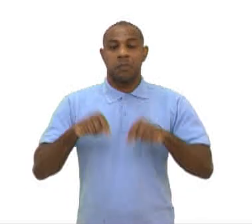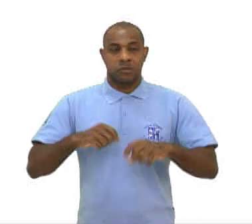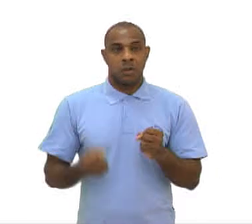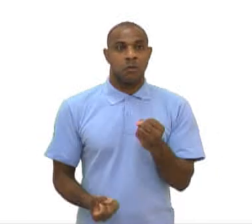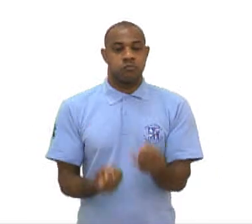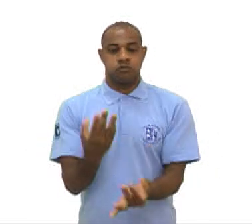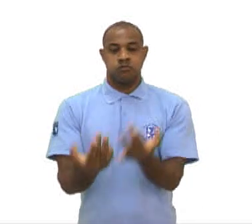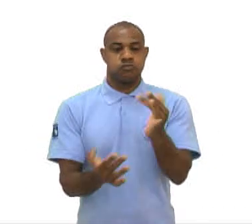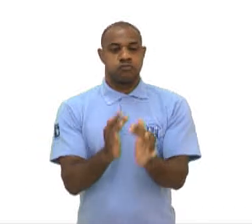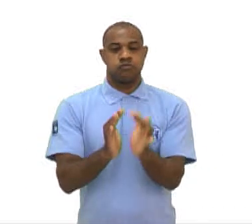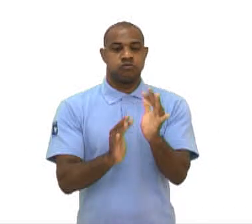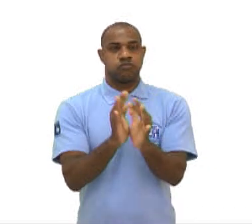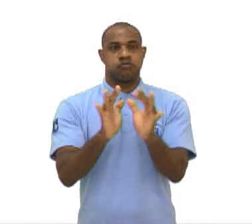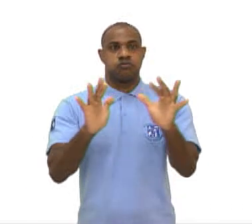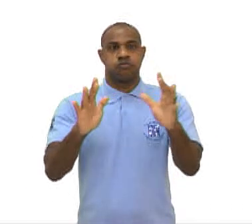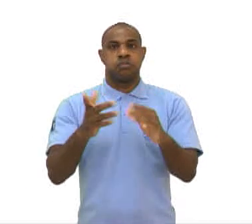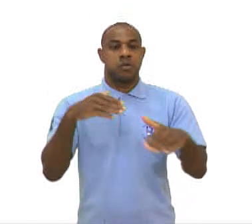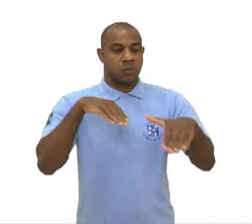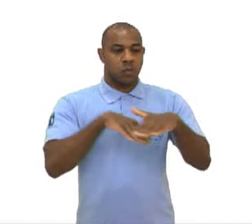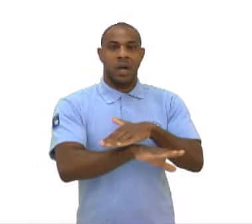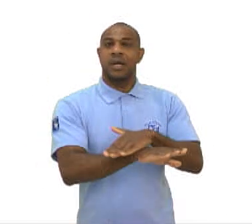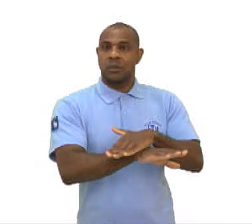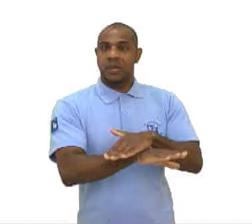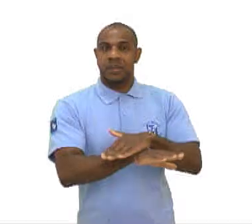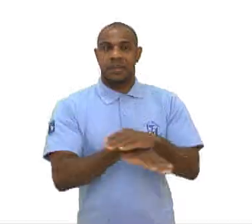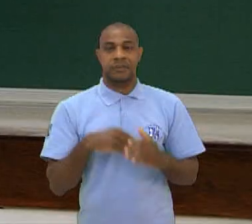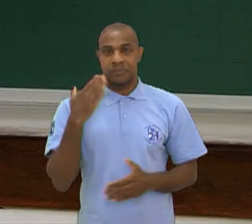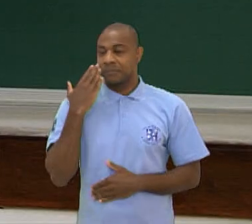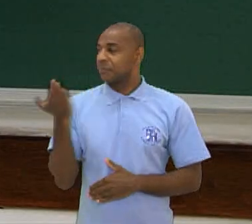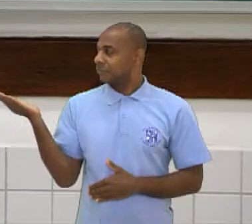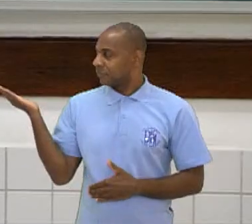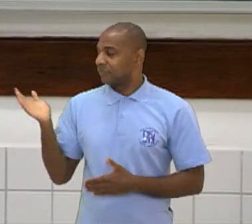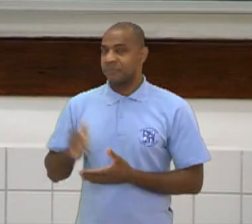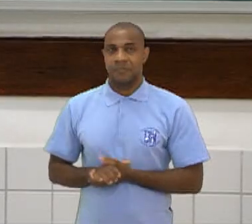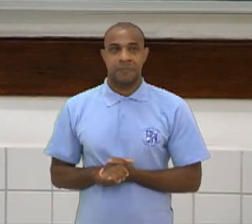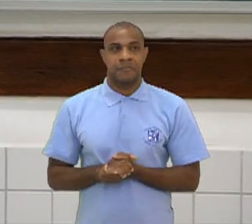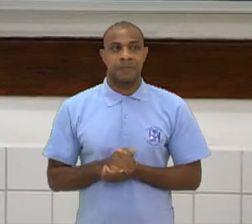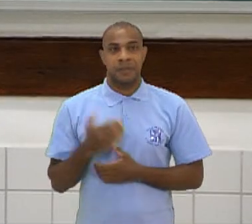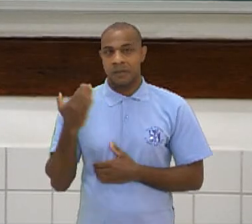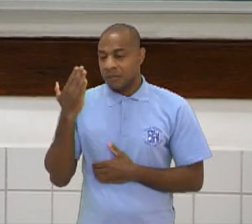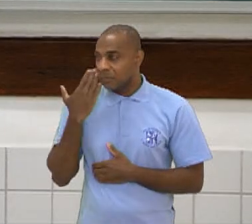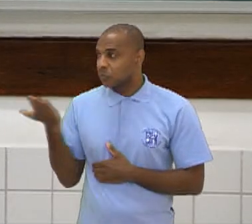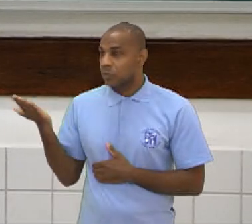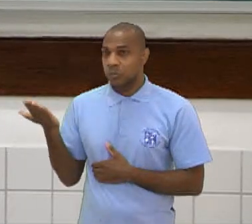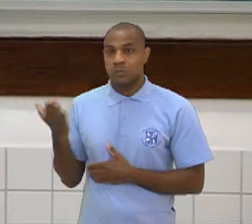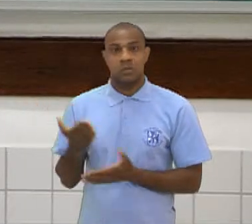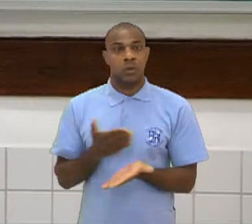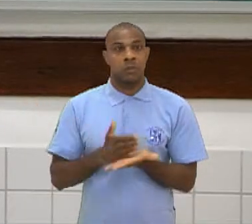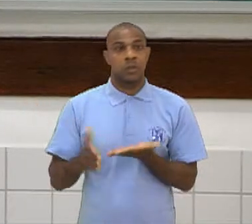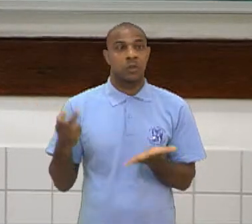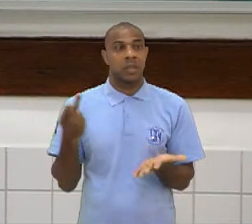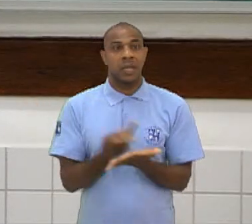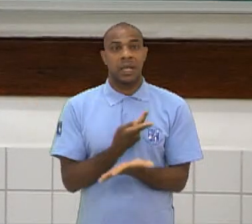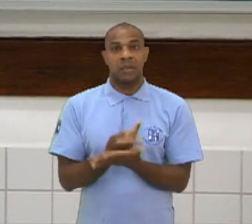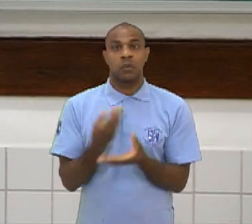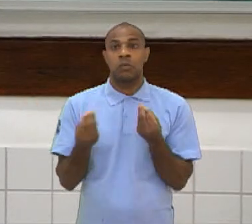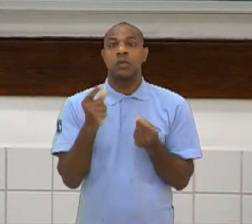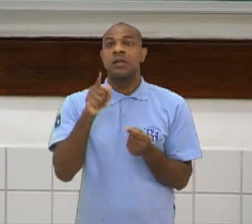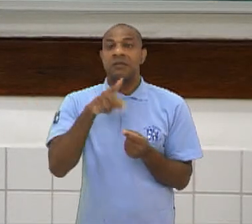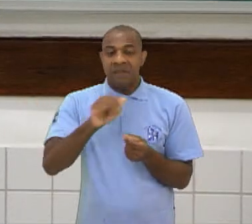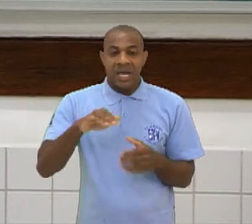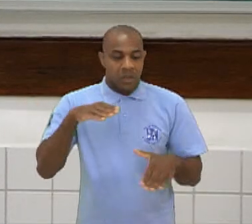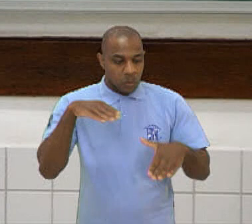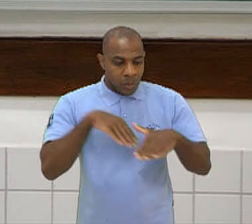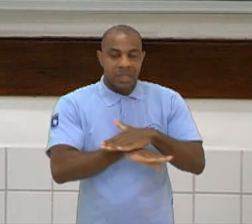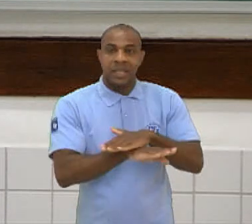carga de fogos de artifício armazenado do lado do nitrato. Então, olha só, né? Tudo começou errado já. Como é que você vai armazenar